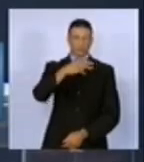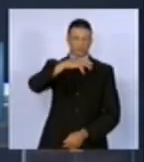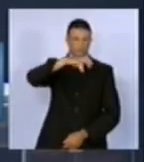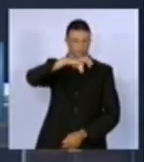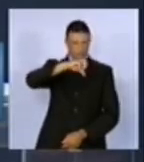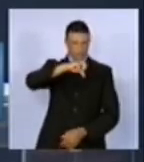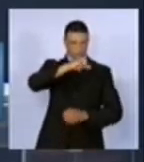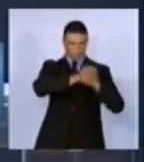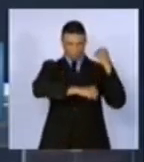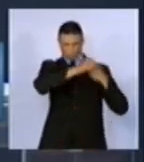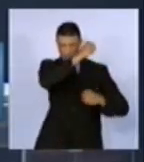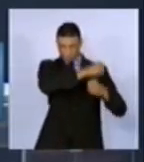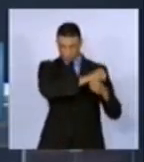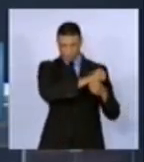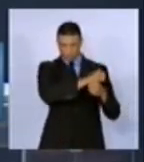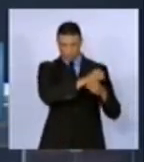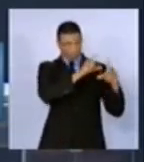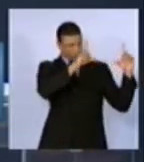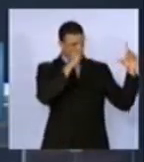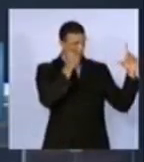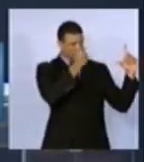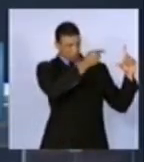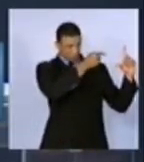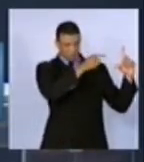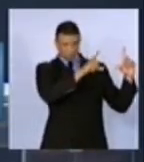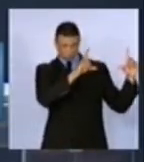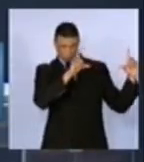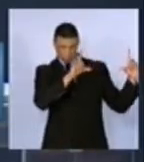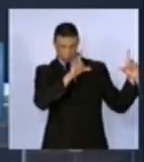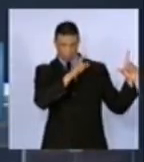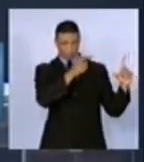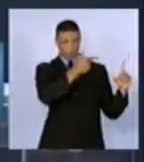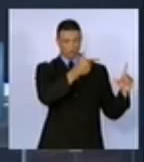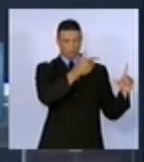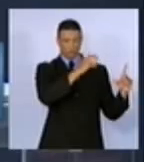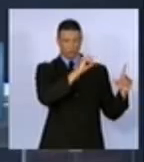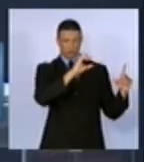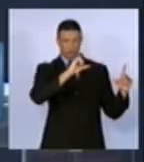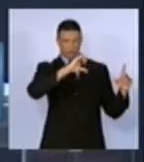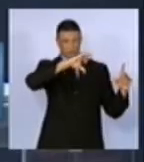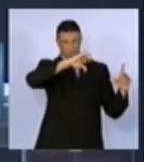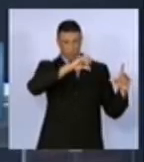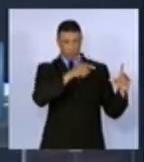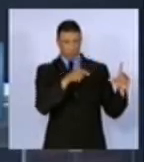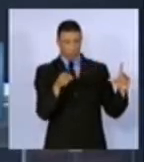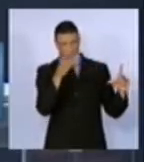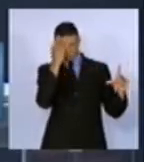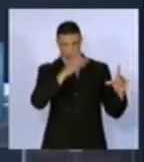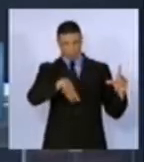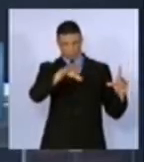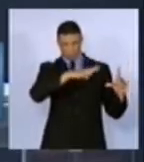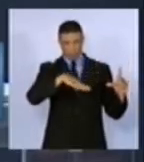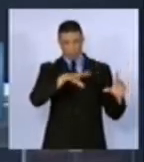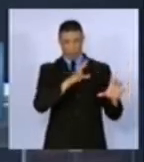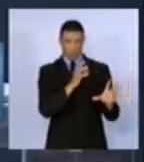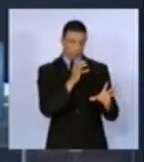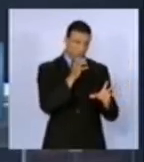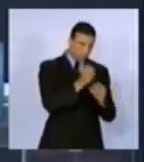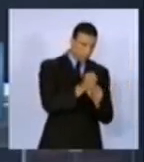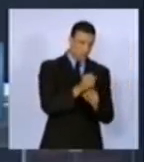2011 a linha verde eh isso dado n de formais e informais nós verificamos que